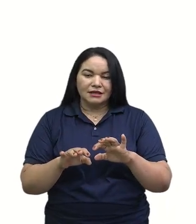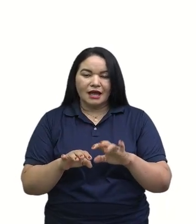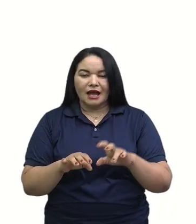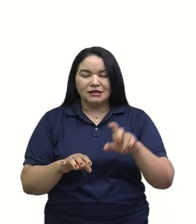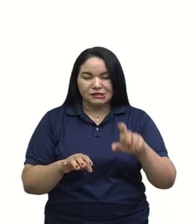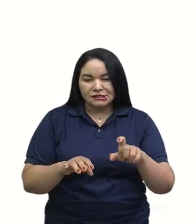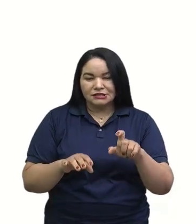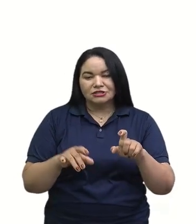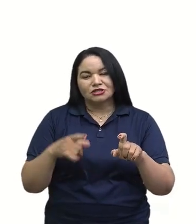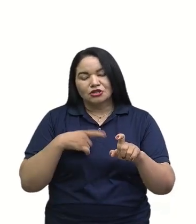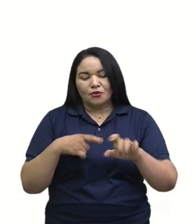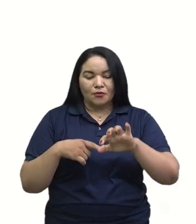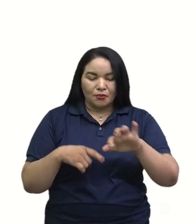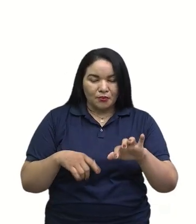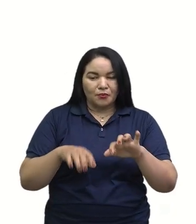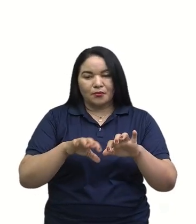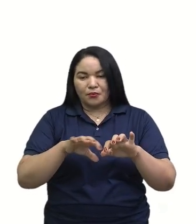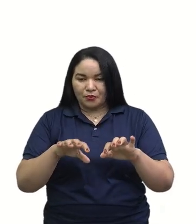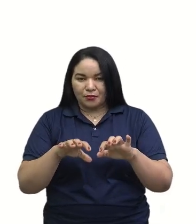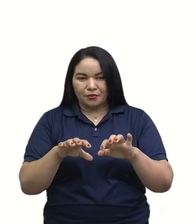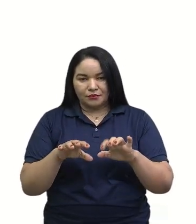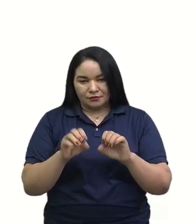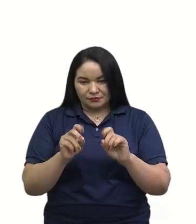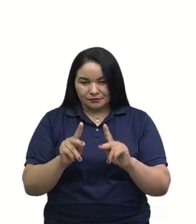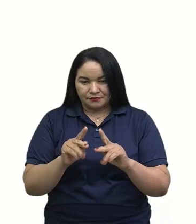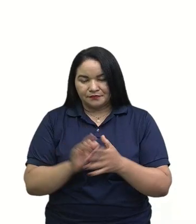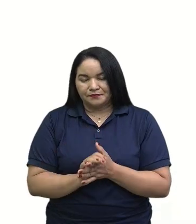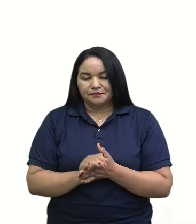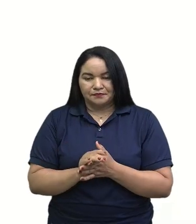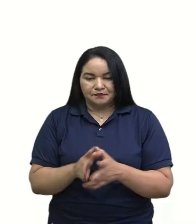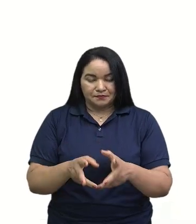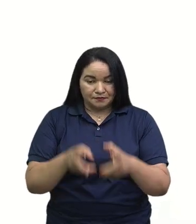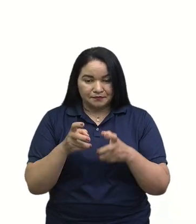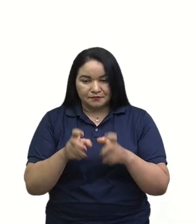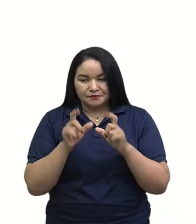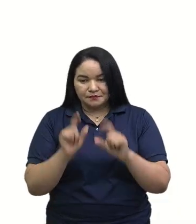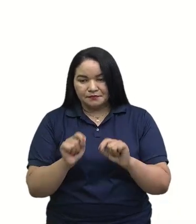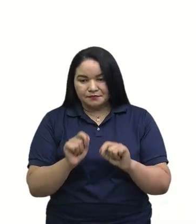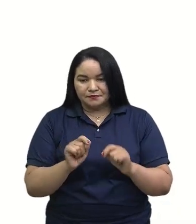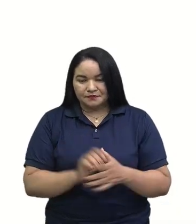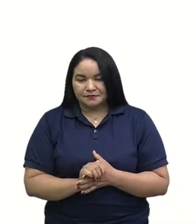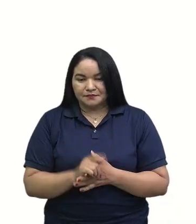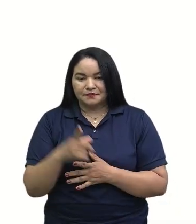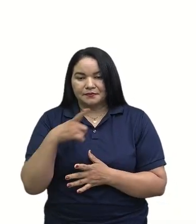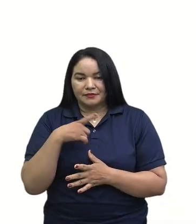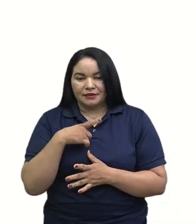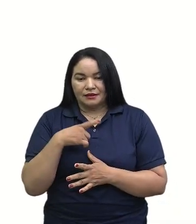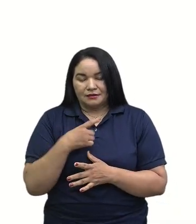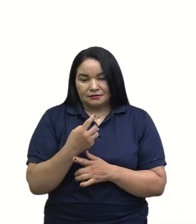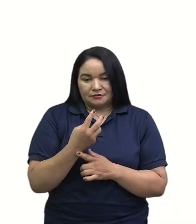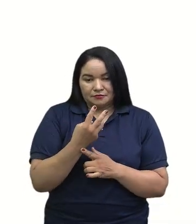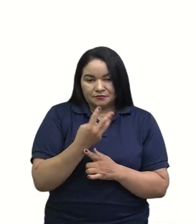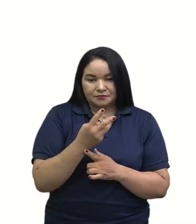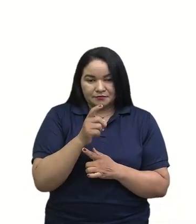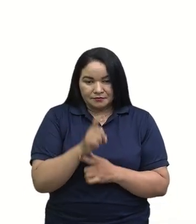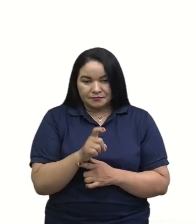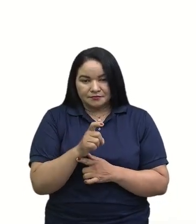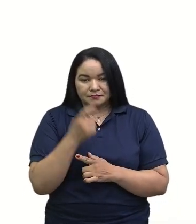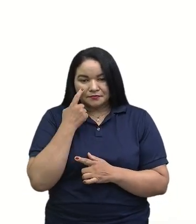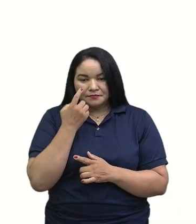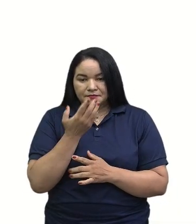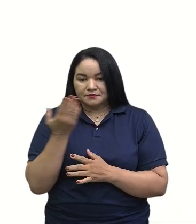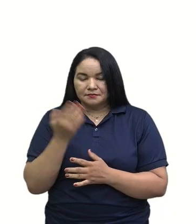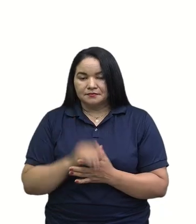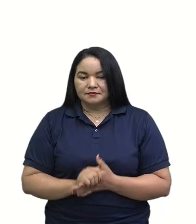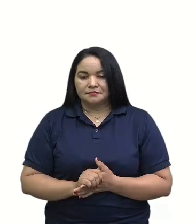Então, bora resolver essa nossa equação aqui, ó. Perceba o seguinte, ó. Temos aqui, ó. Vou pegar outro pincel para a gente marcar, pegar